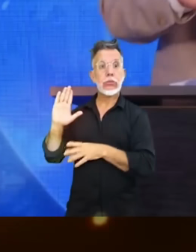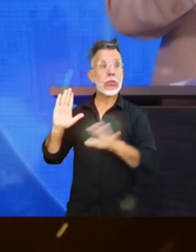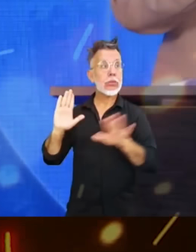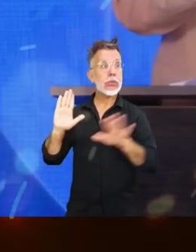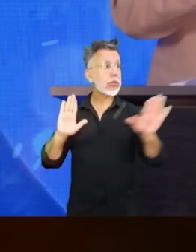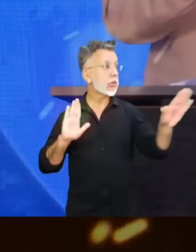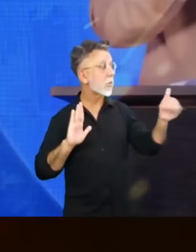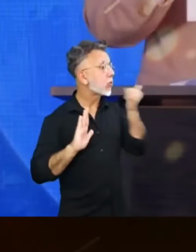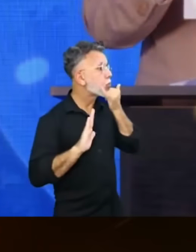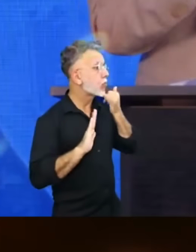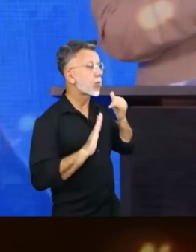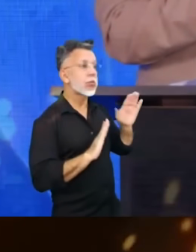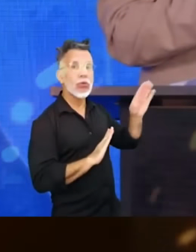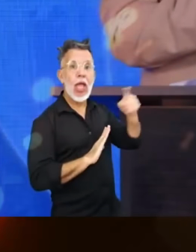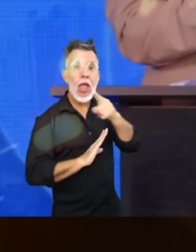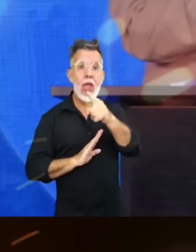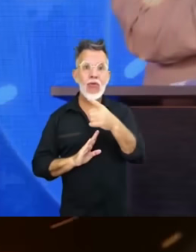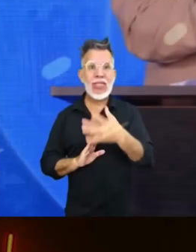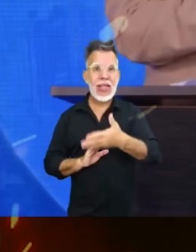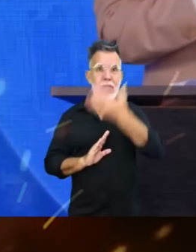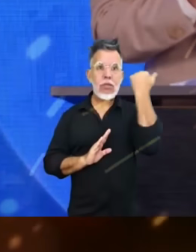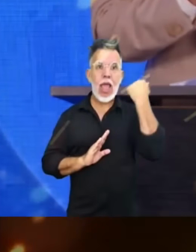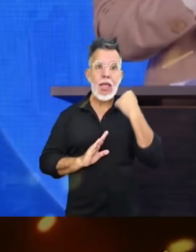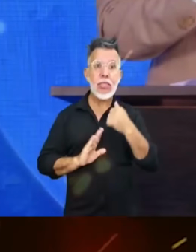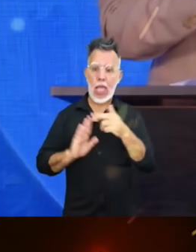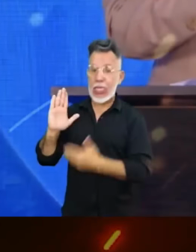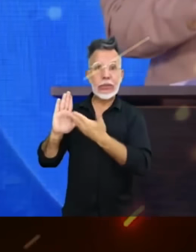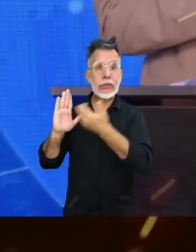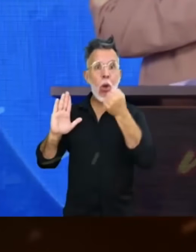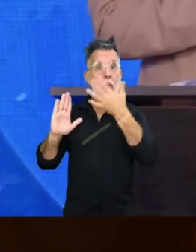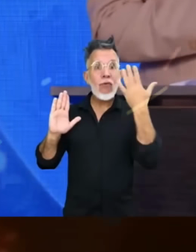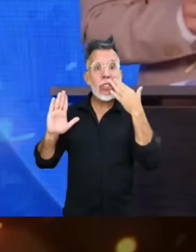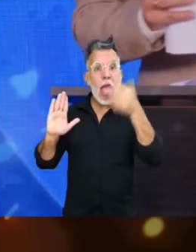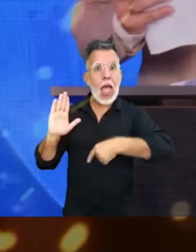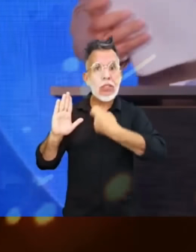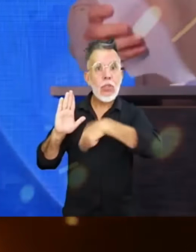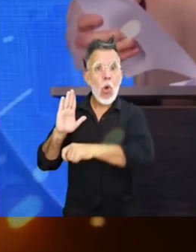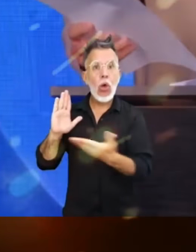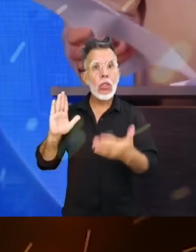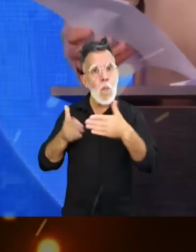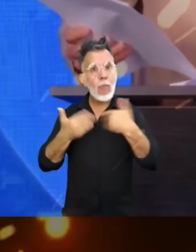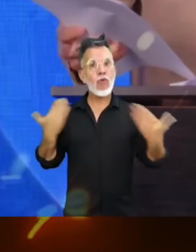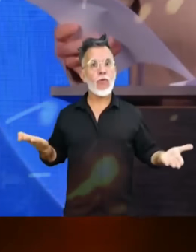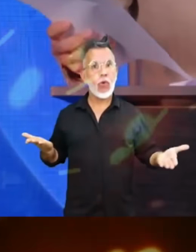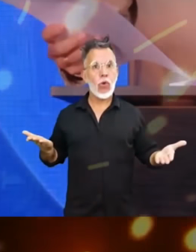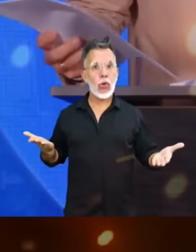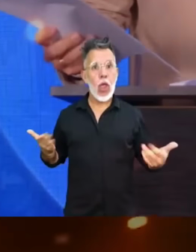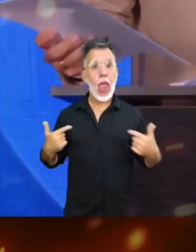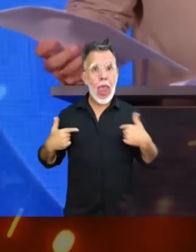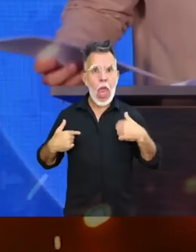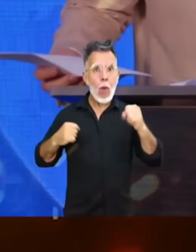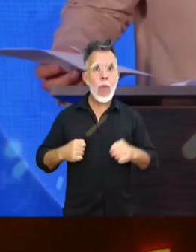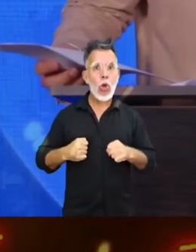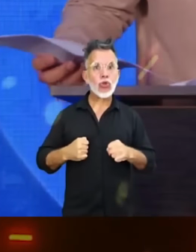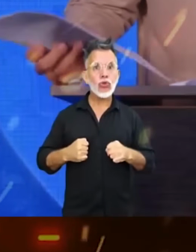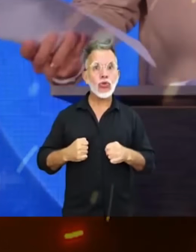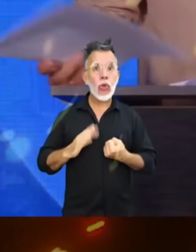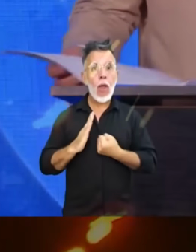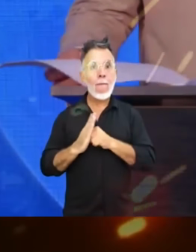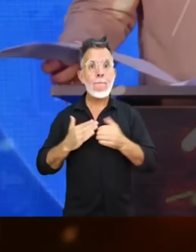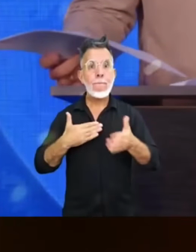se o senhor se esquece as regras estão aqui que o senhor assinou então por favor eu posso interrompê-lo o senhor está sendo